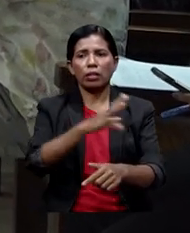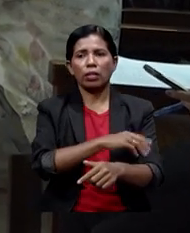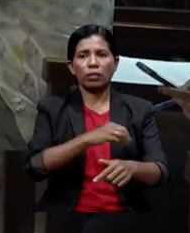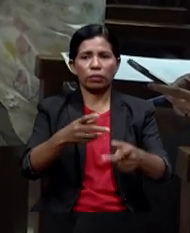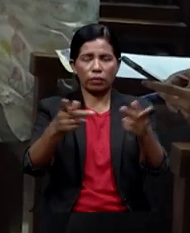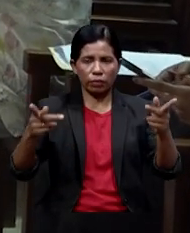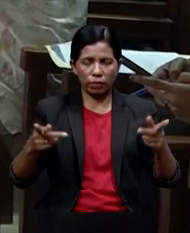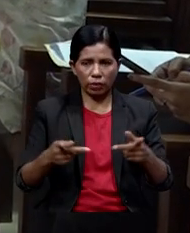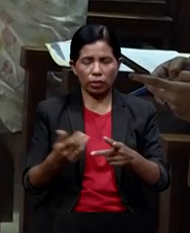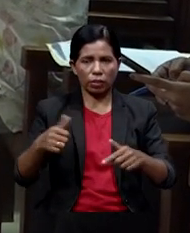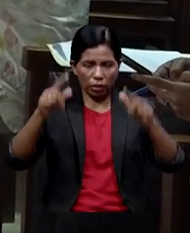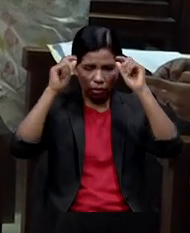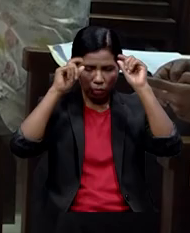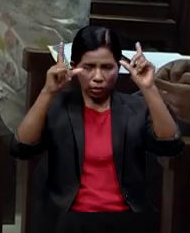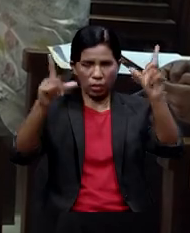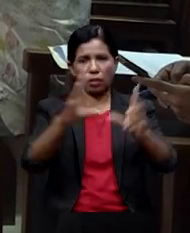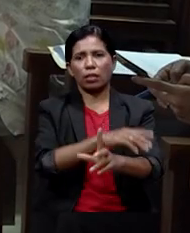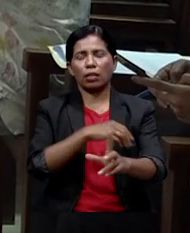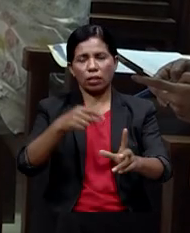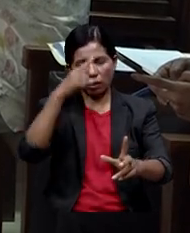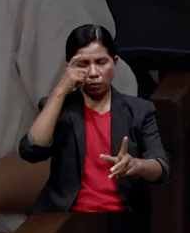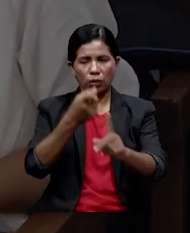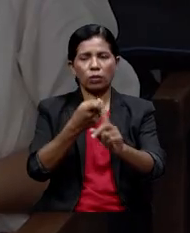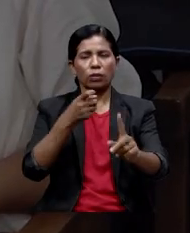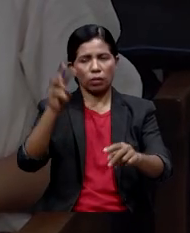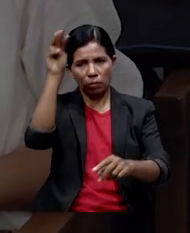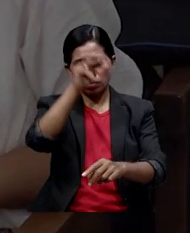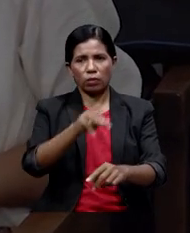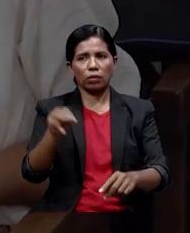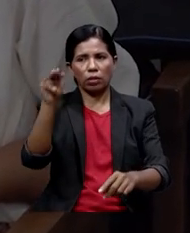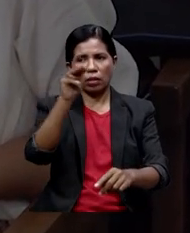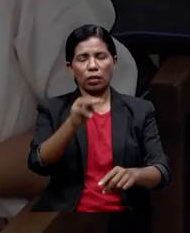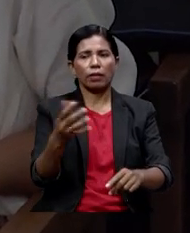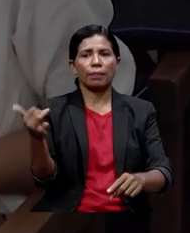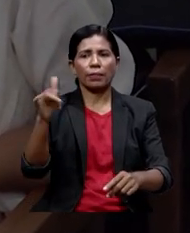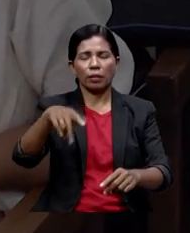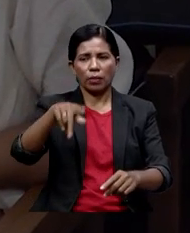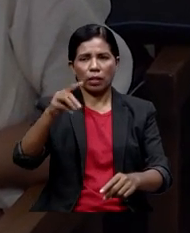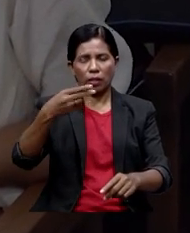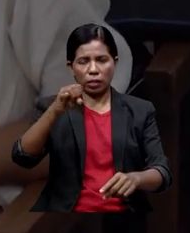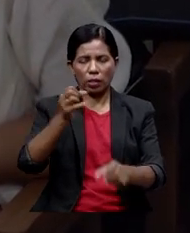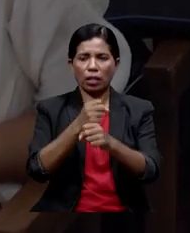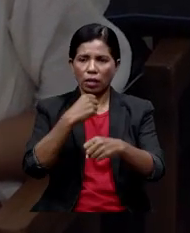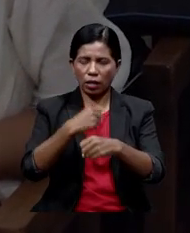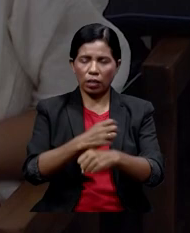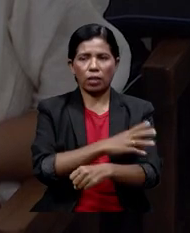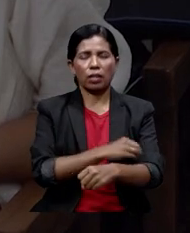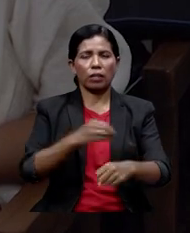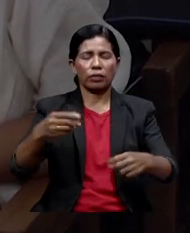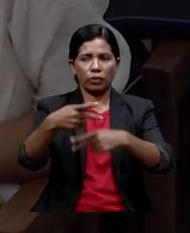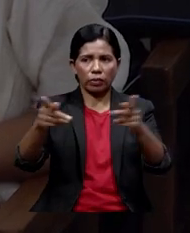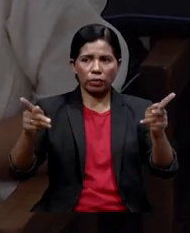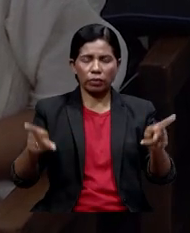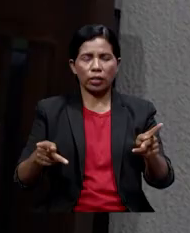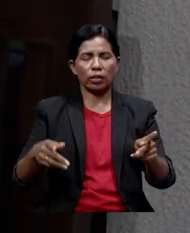detenção CIRA e a território nacional, também liu-se monitorização no BEMAC durante, né? PDH-Zehalau, quase sala detenção e